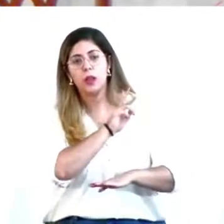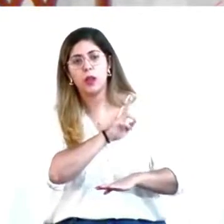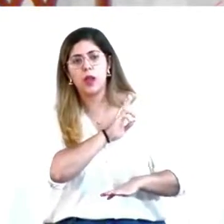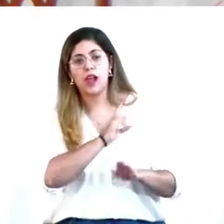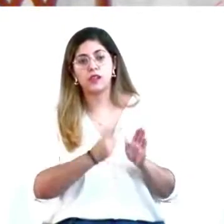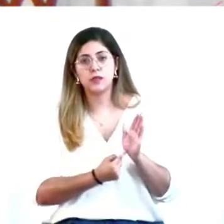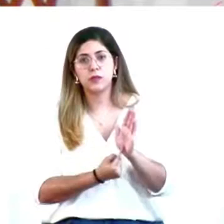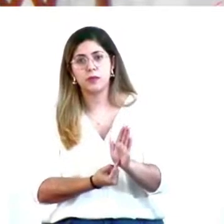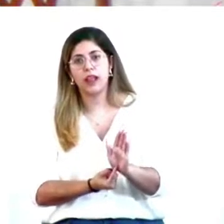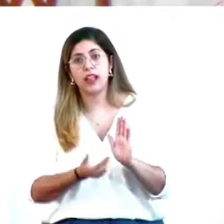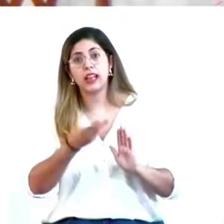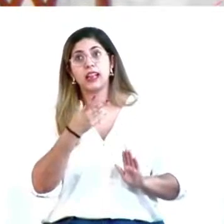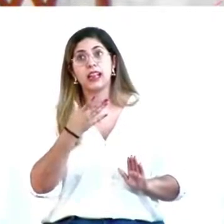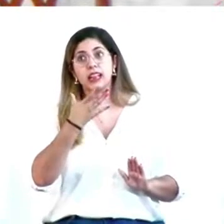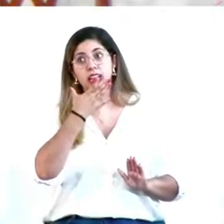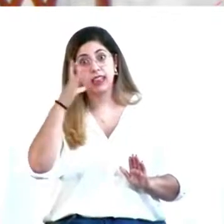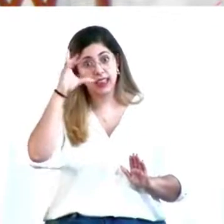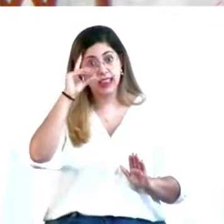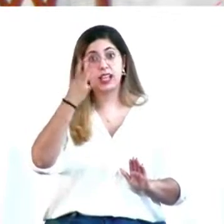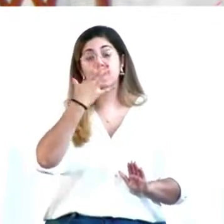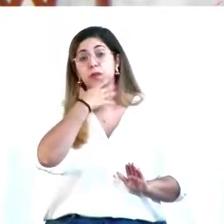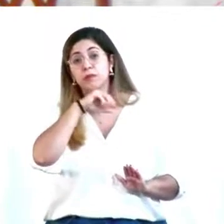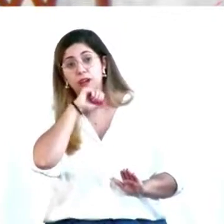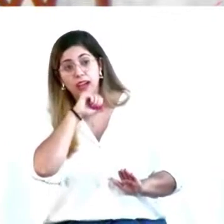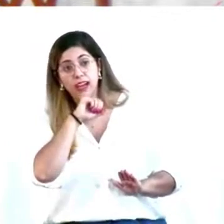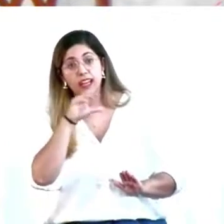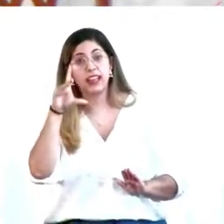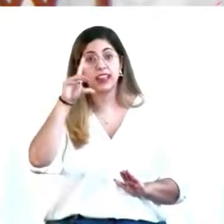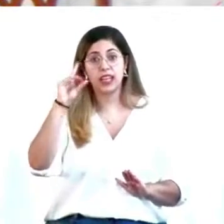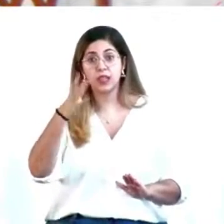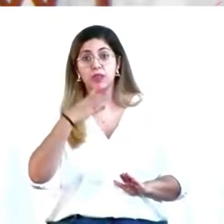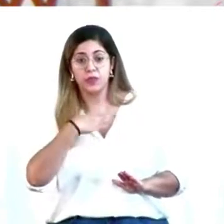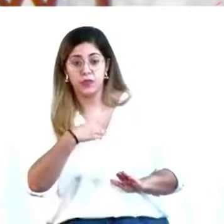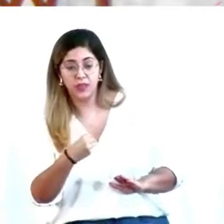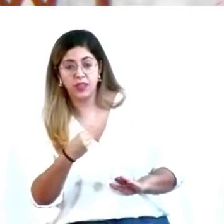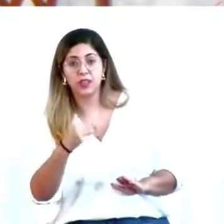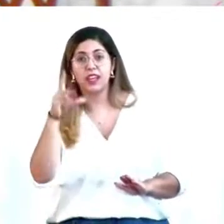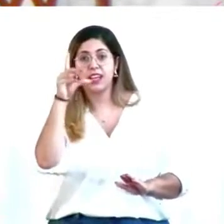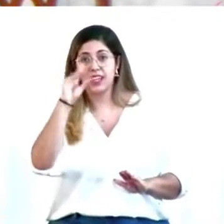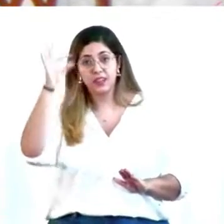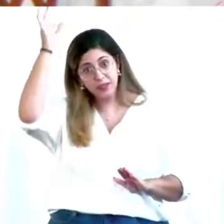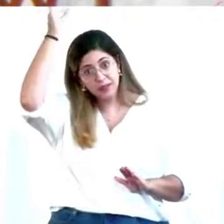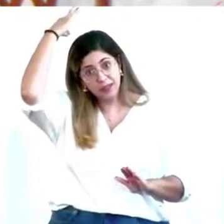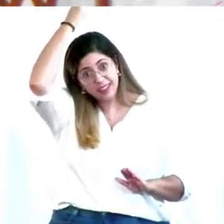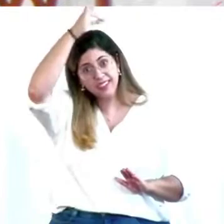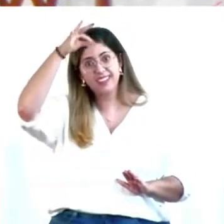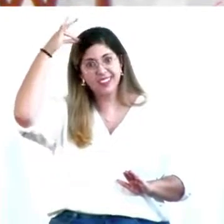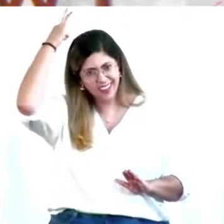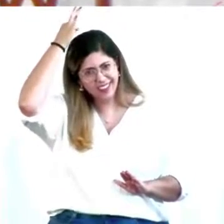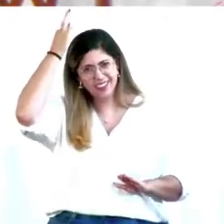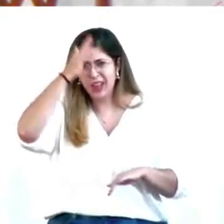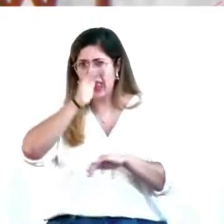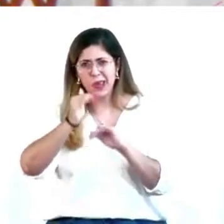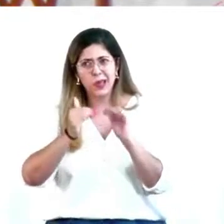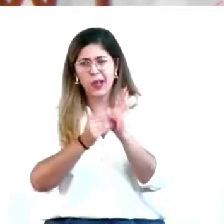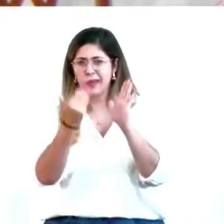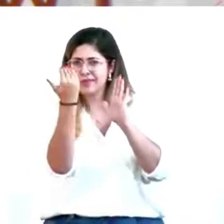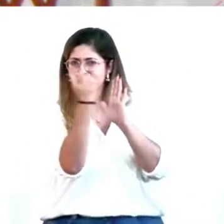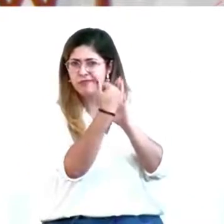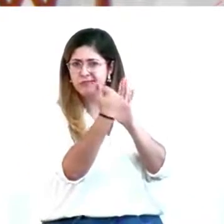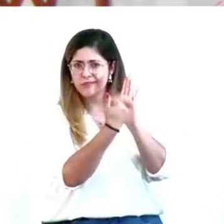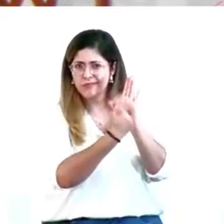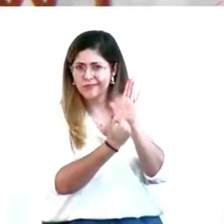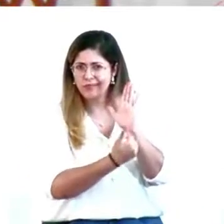Pai, do Deus Filho e do Deus Espírito Santo na nossa salvação. E louvando a Deus por